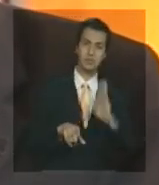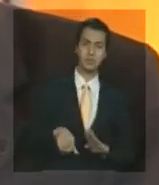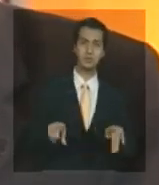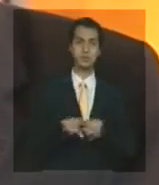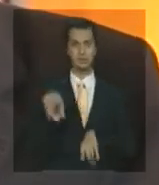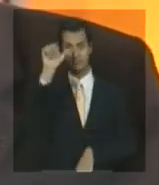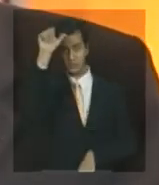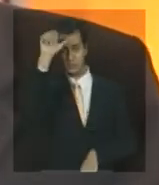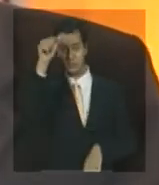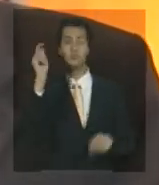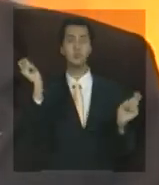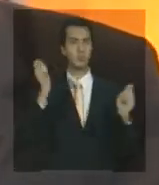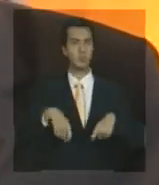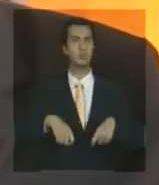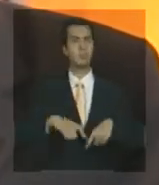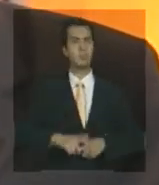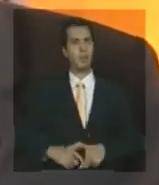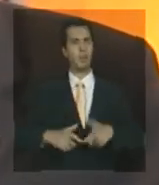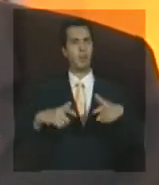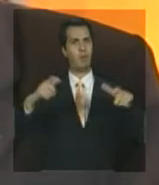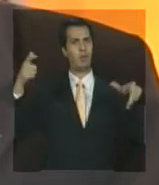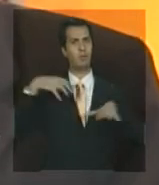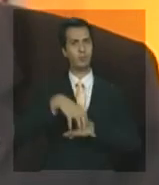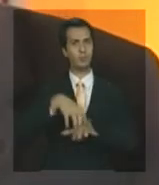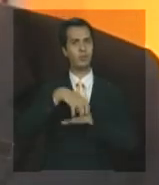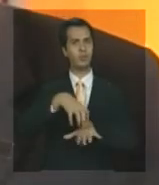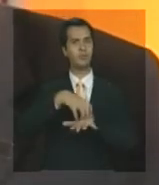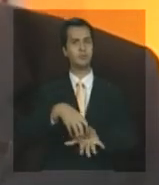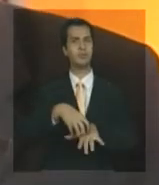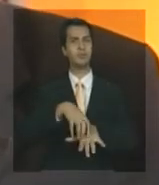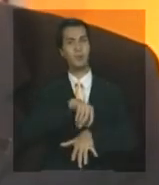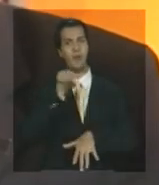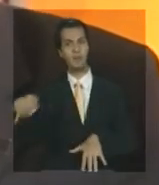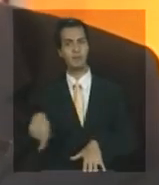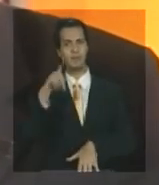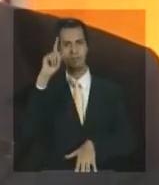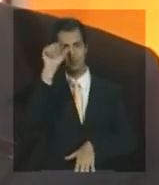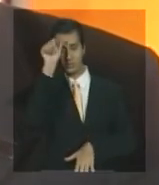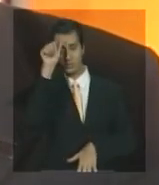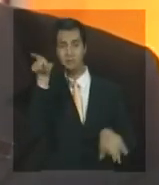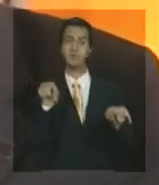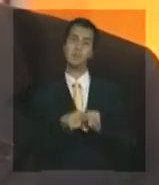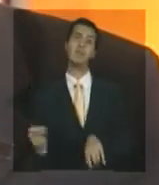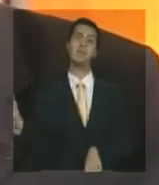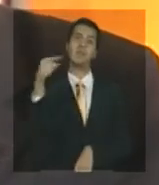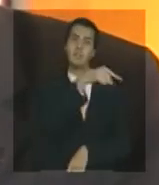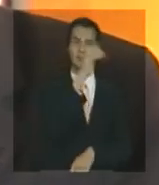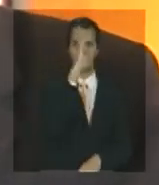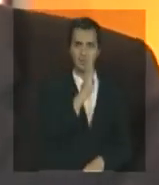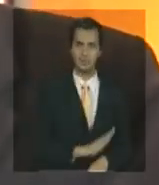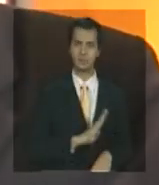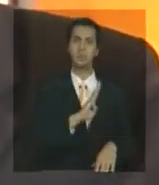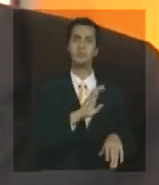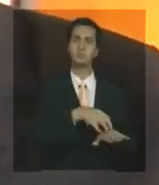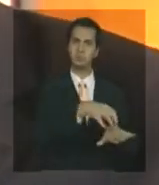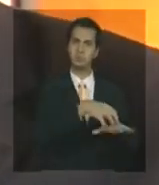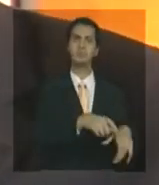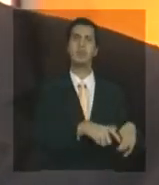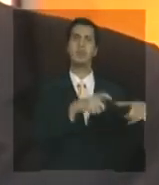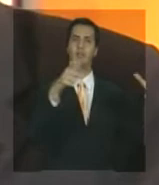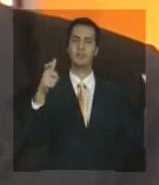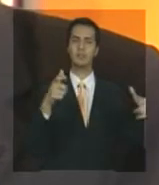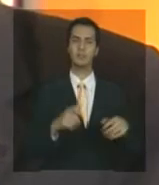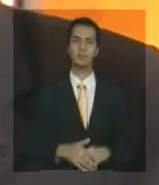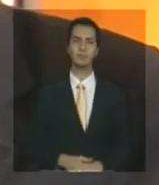Índia aumentem tanto o número de turistas brasileiros aqui quanto o número de turistas indianos no Brasil.